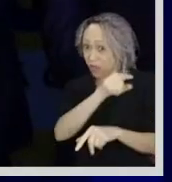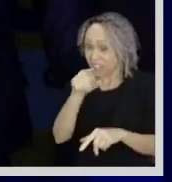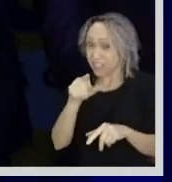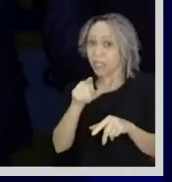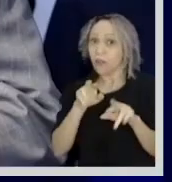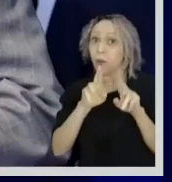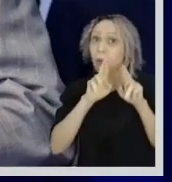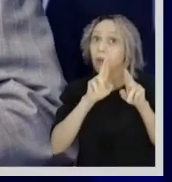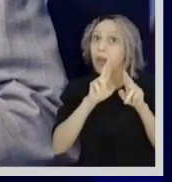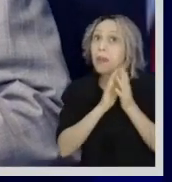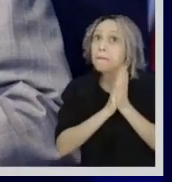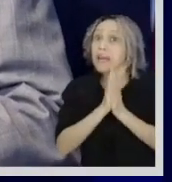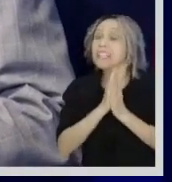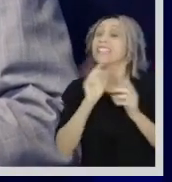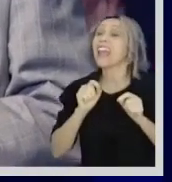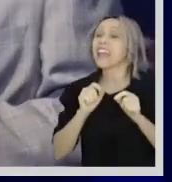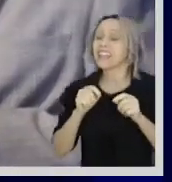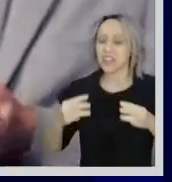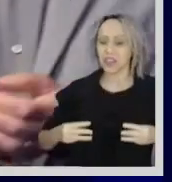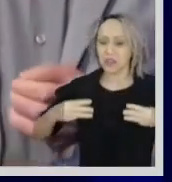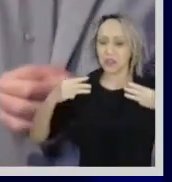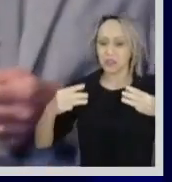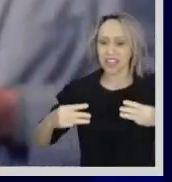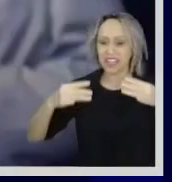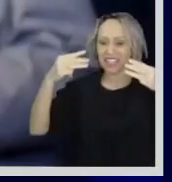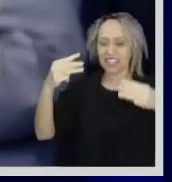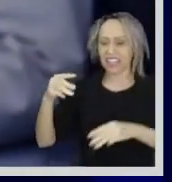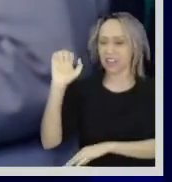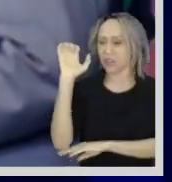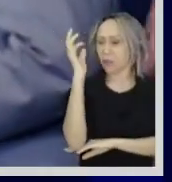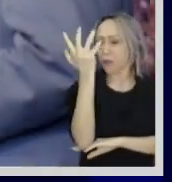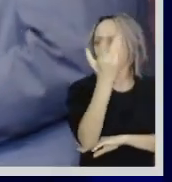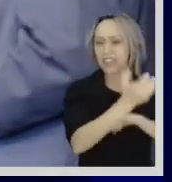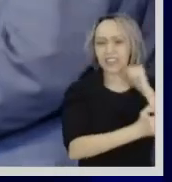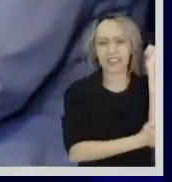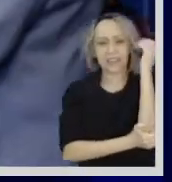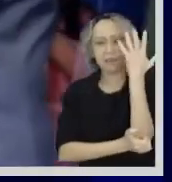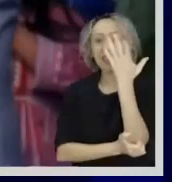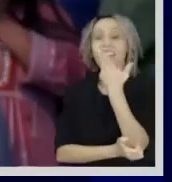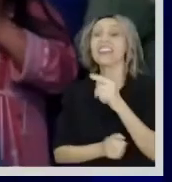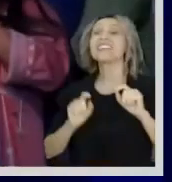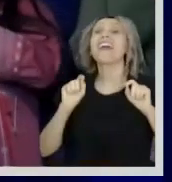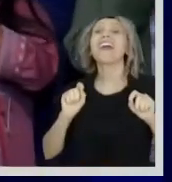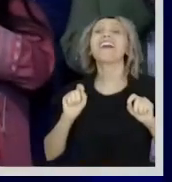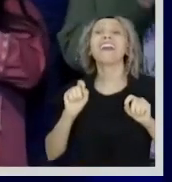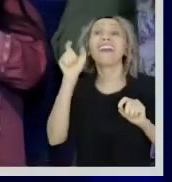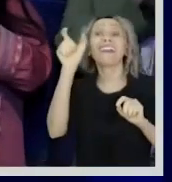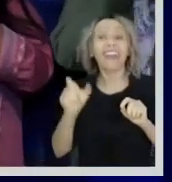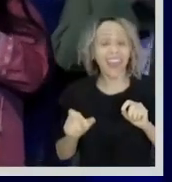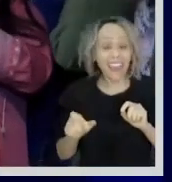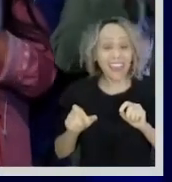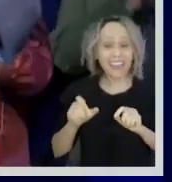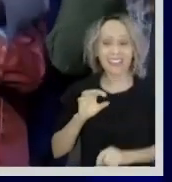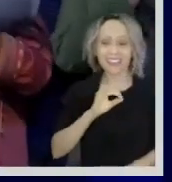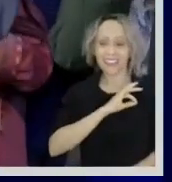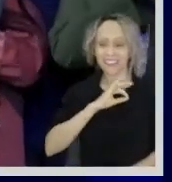no BNDES. Foi com esse argumento que o presidente Lula pediu aprovação no Congresso. mas a gente já tinha comentado aqui, Rodolfo, você se lembra, que